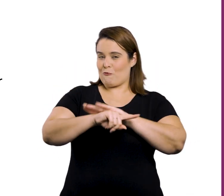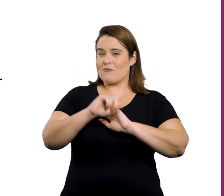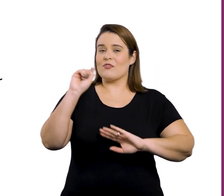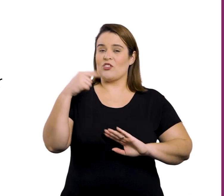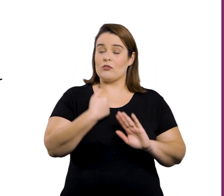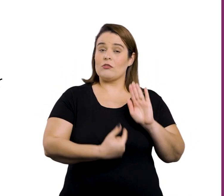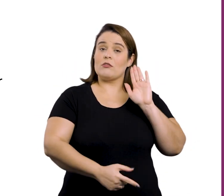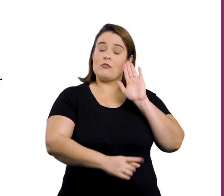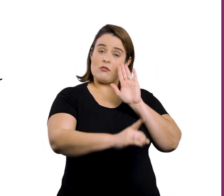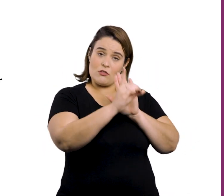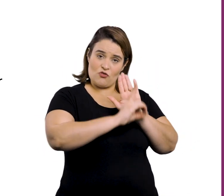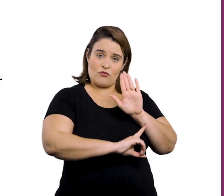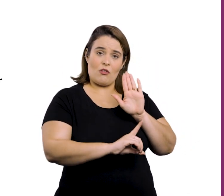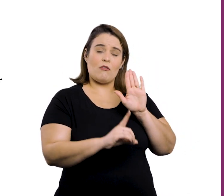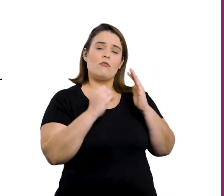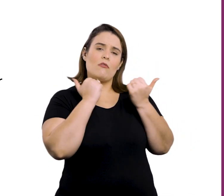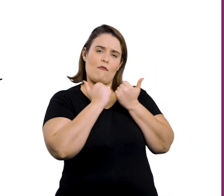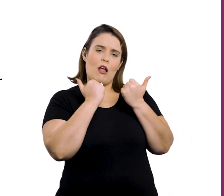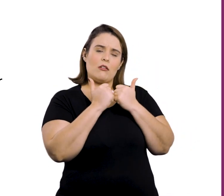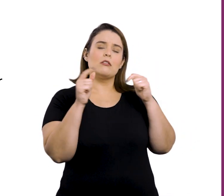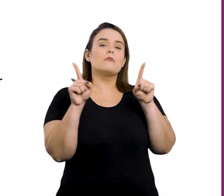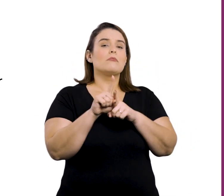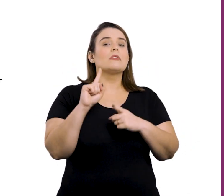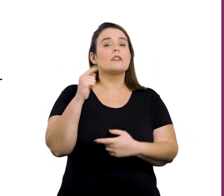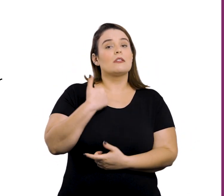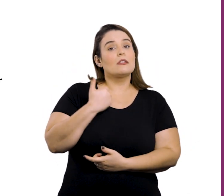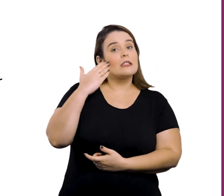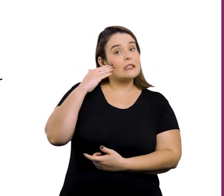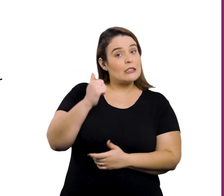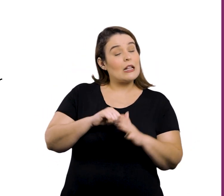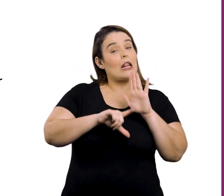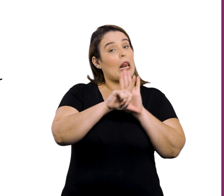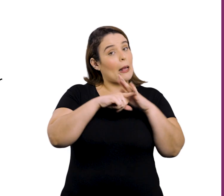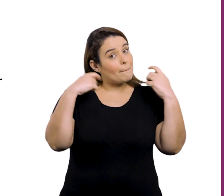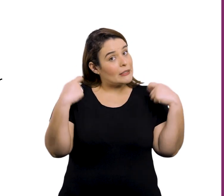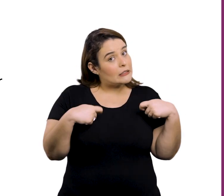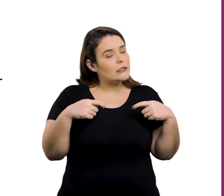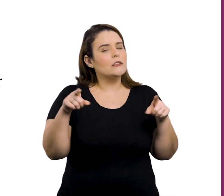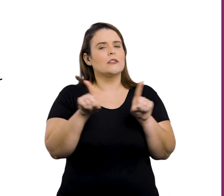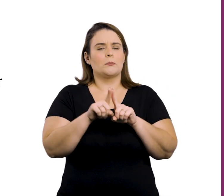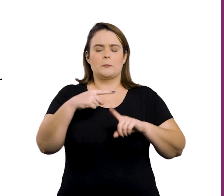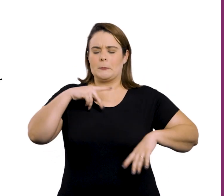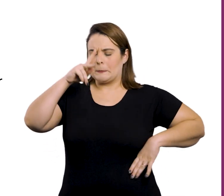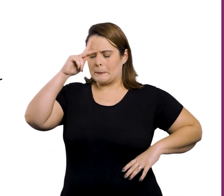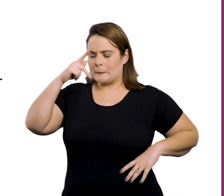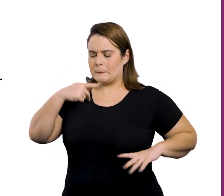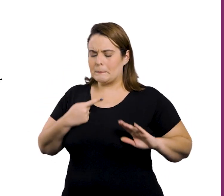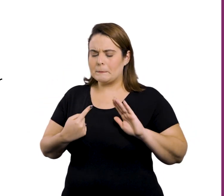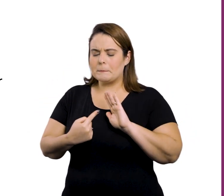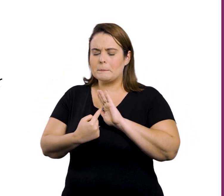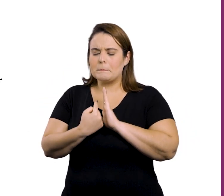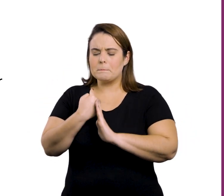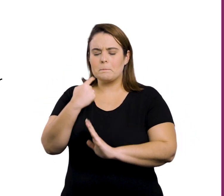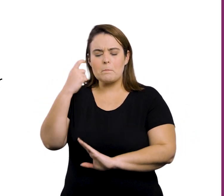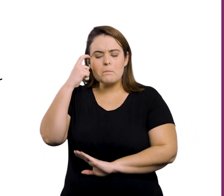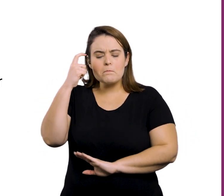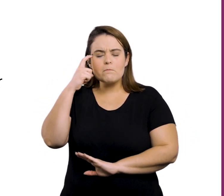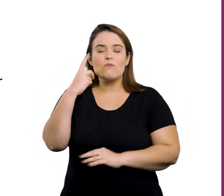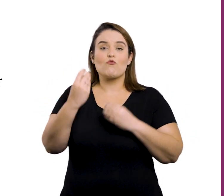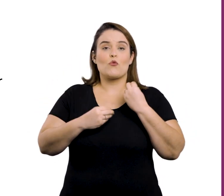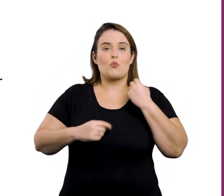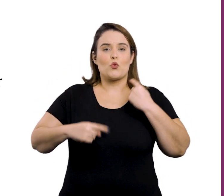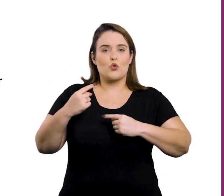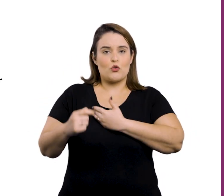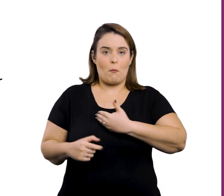na hora de defender nossos direitos educacionais, além de sabermos um pouco das leis, temos de nos perguntar também: como